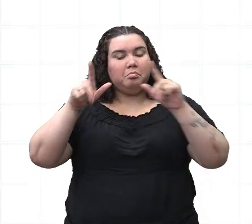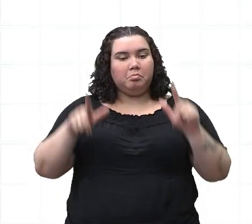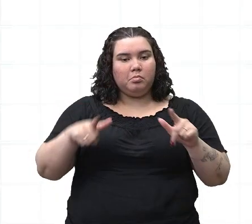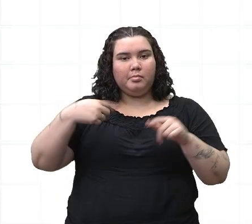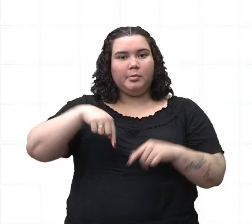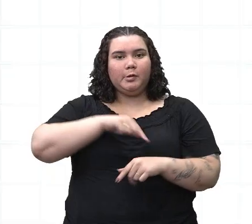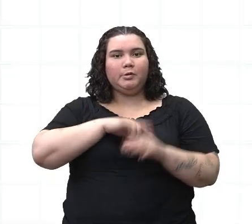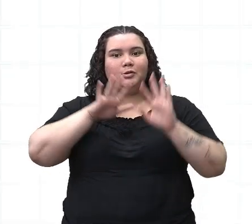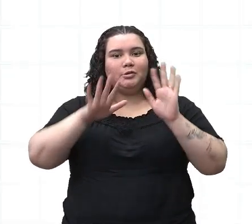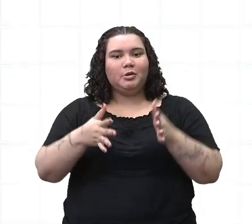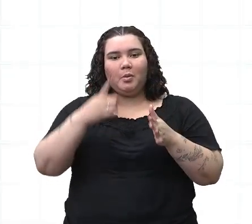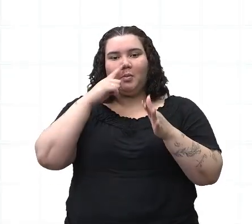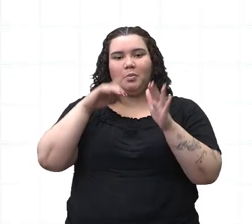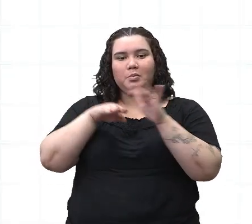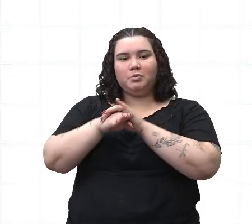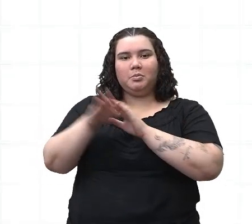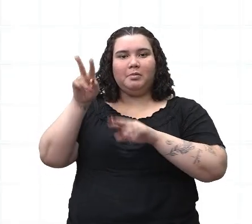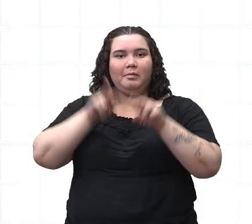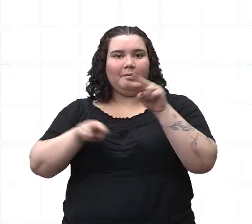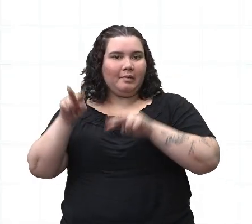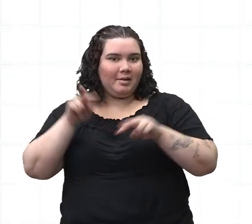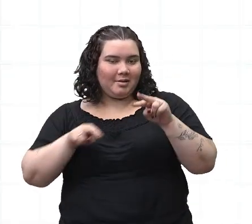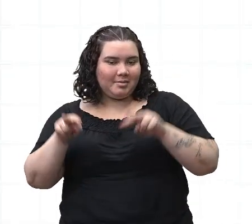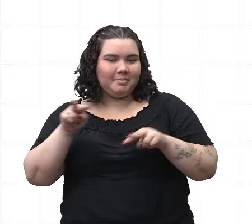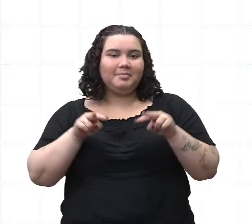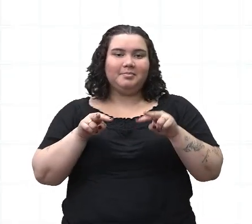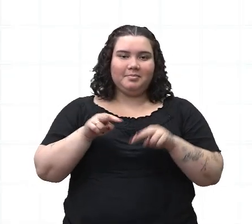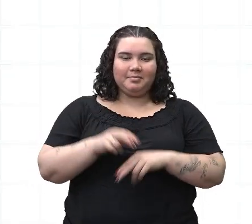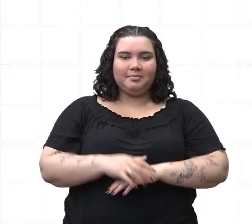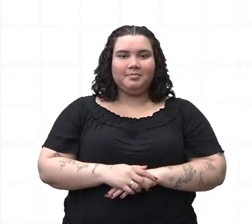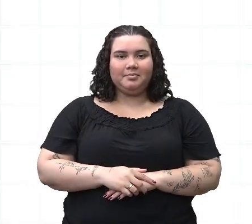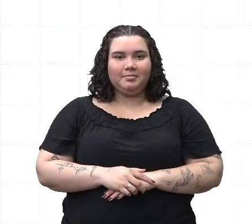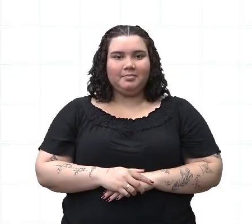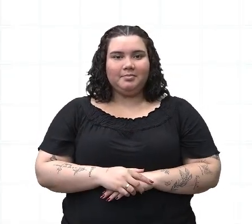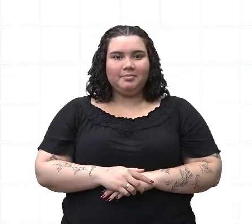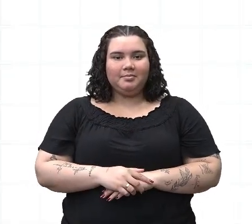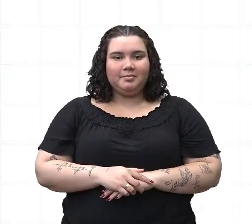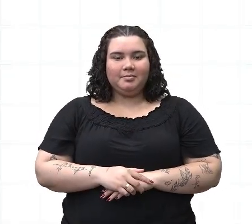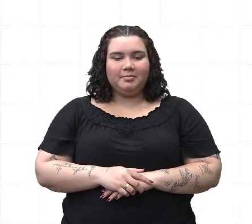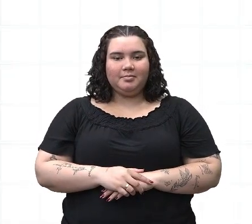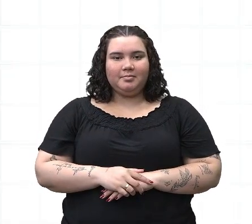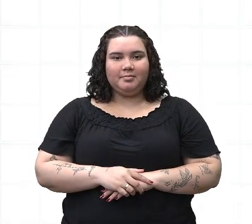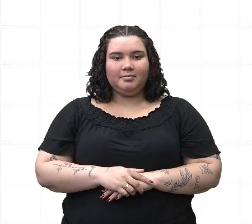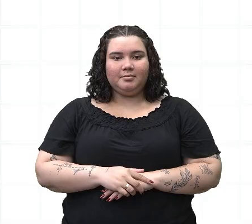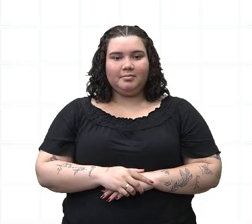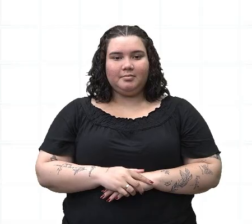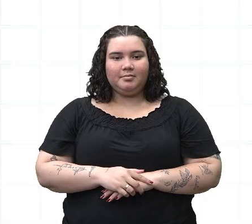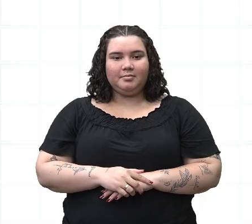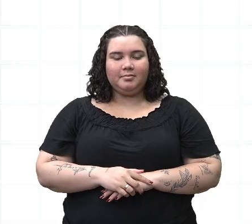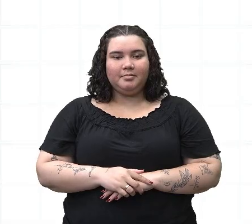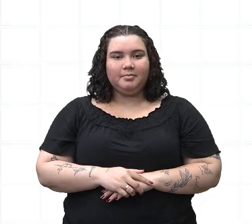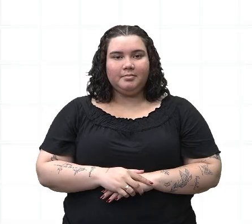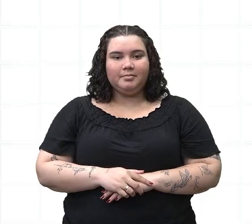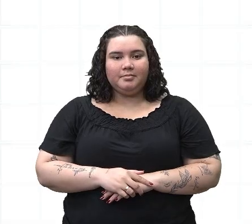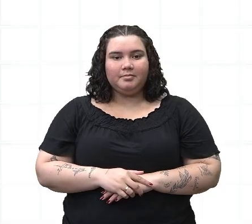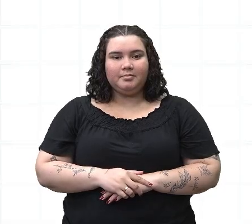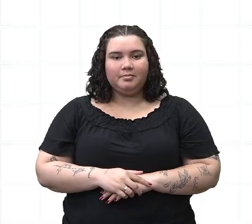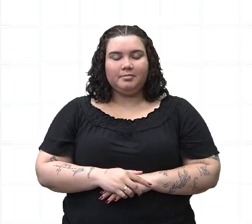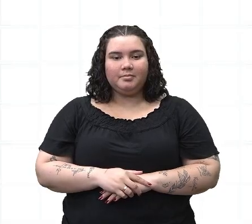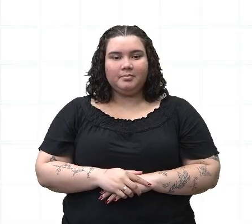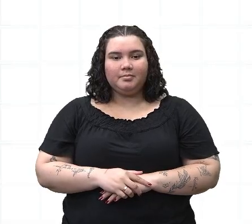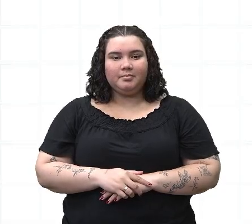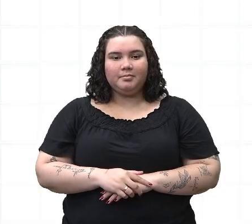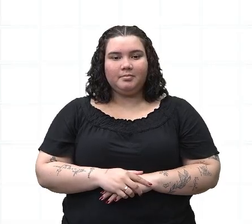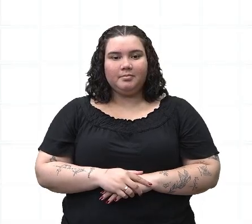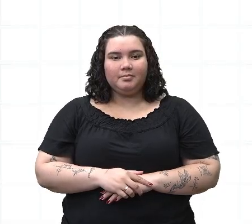que nós estamos acostumados. Temos aí um vestido, né, longo, mangas longas. Hoje em dia, a gente já